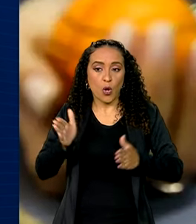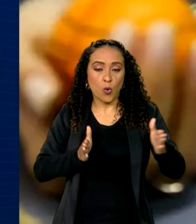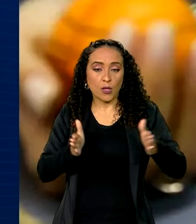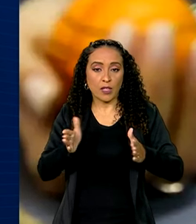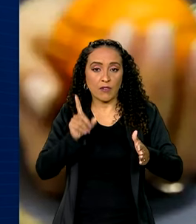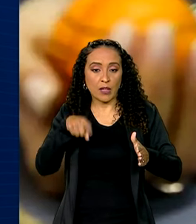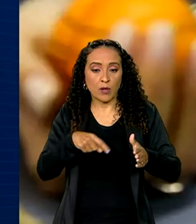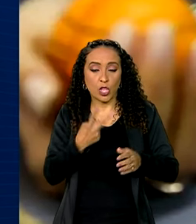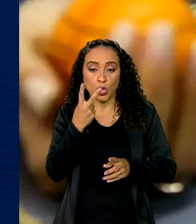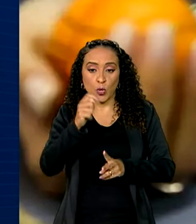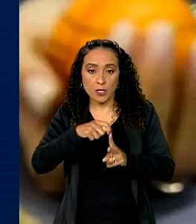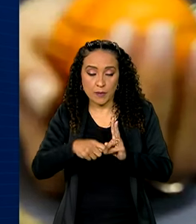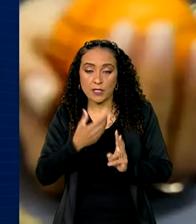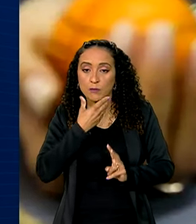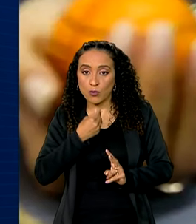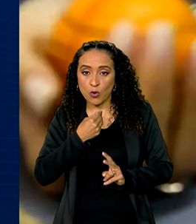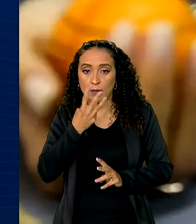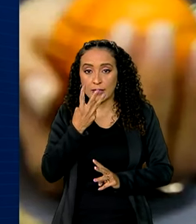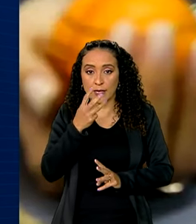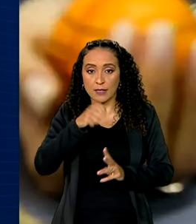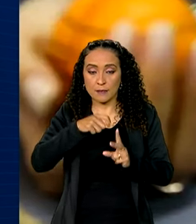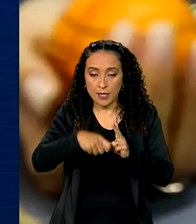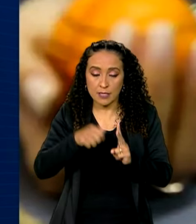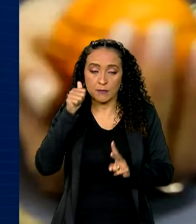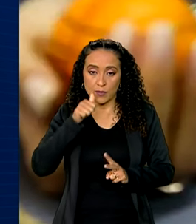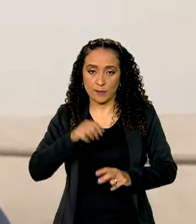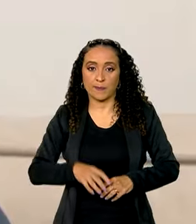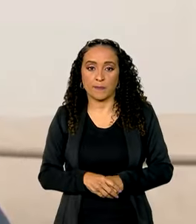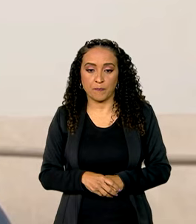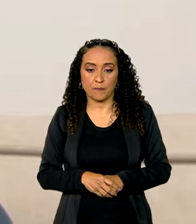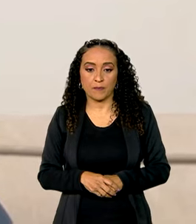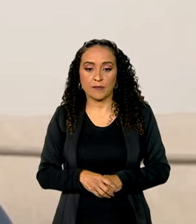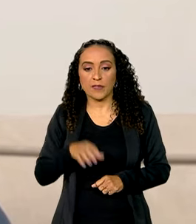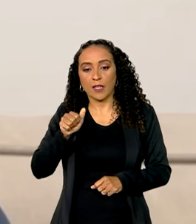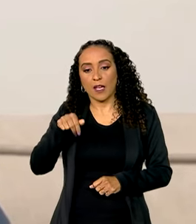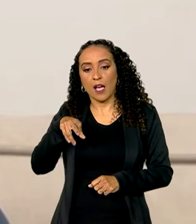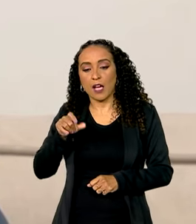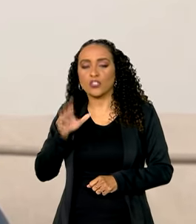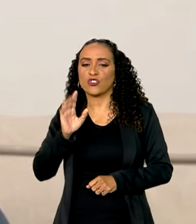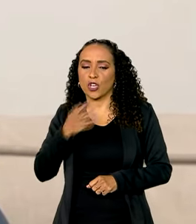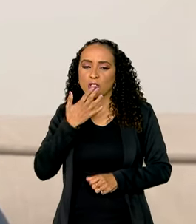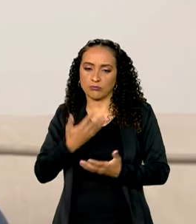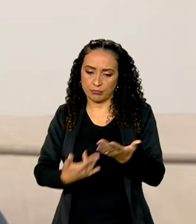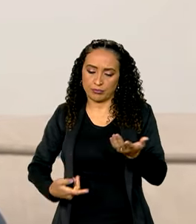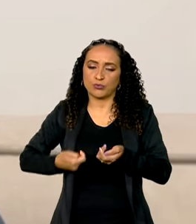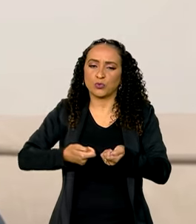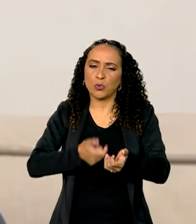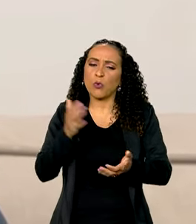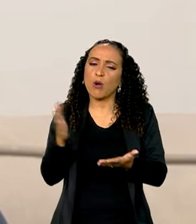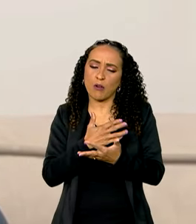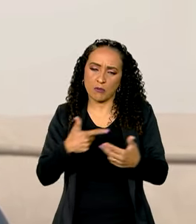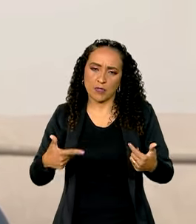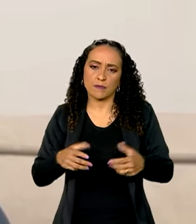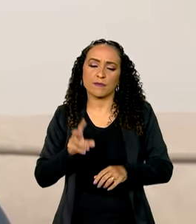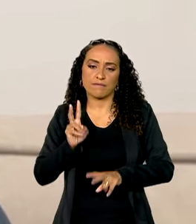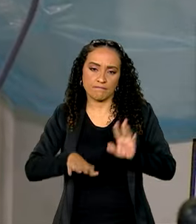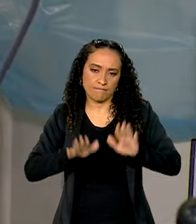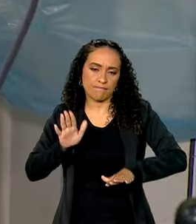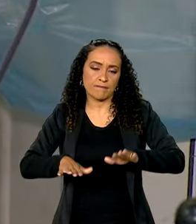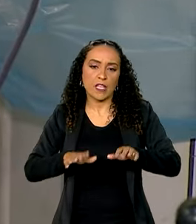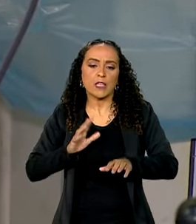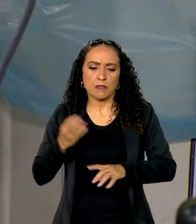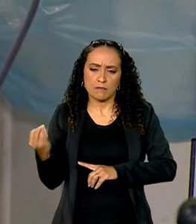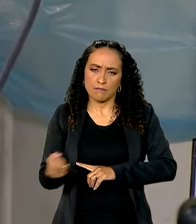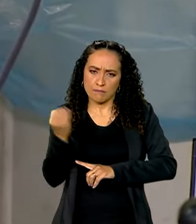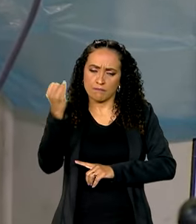de 2 meses para os homens e de 3 meses para as mulheres. Anderson já doou sangue algumas vezes. Ele reforça a importância